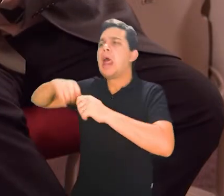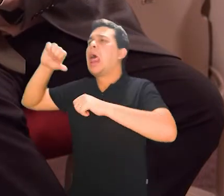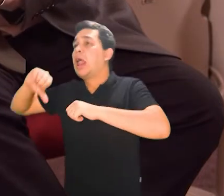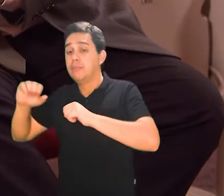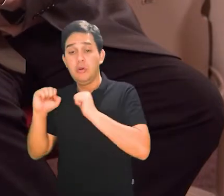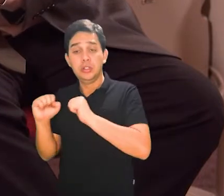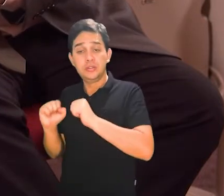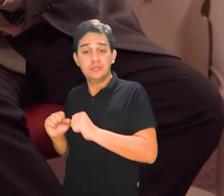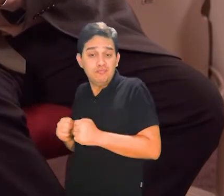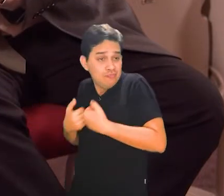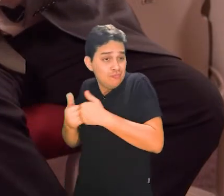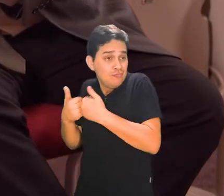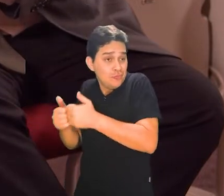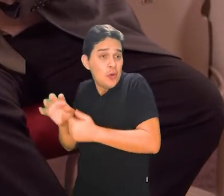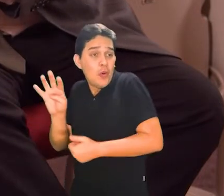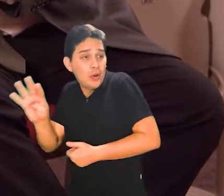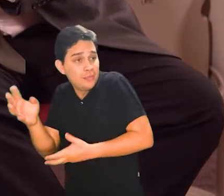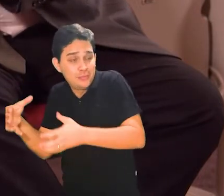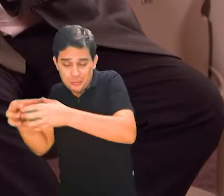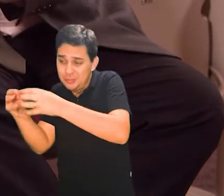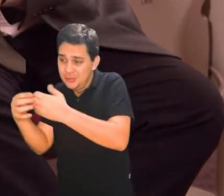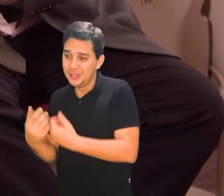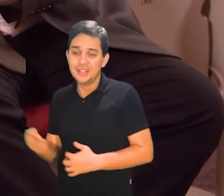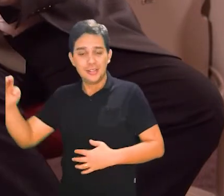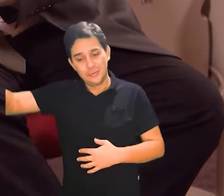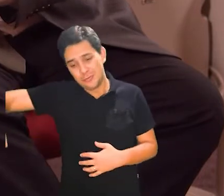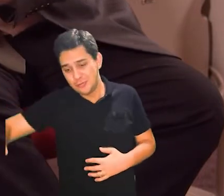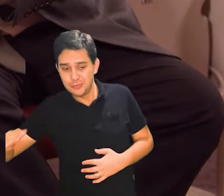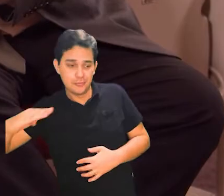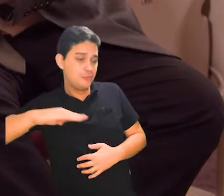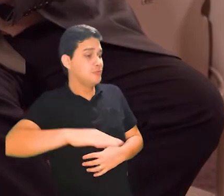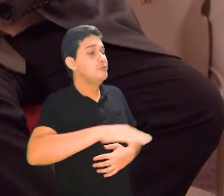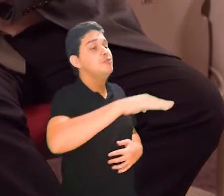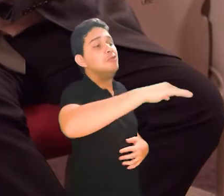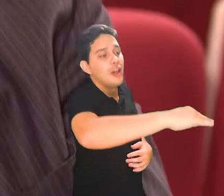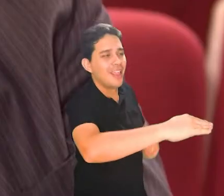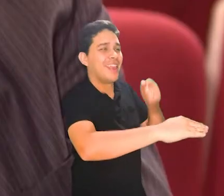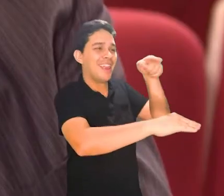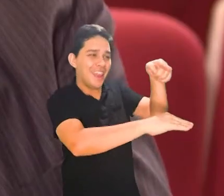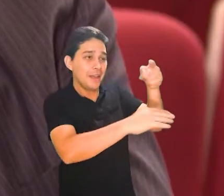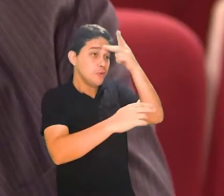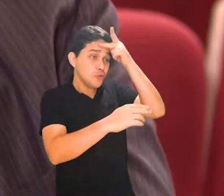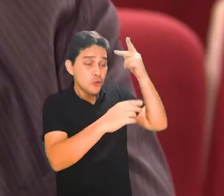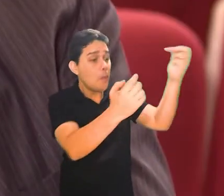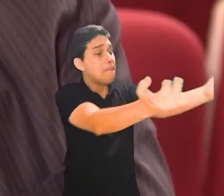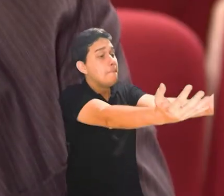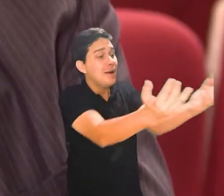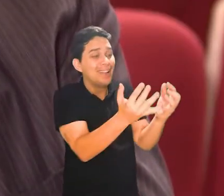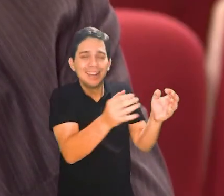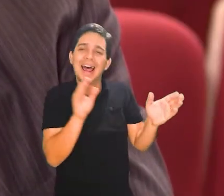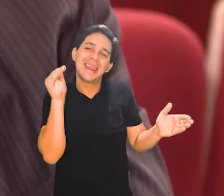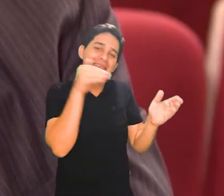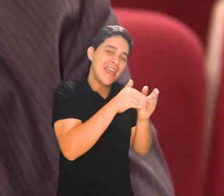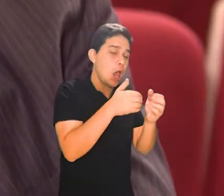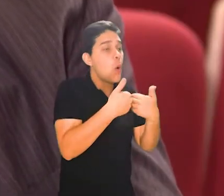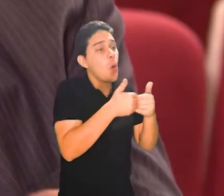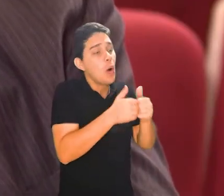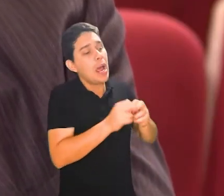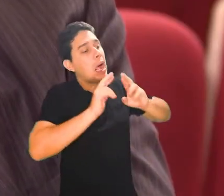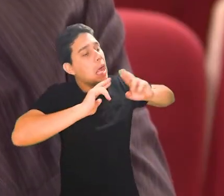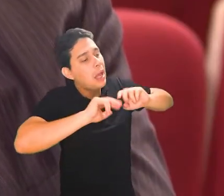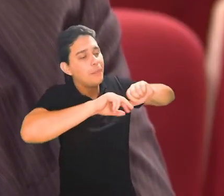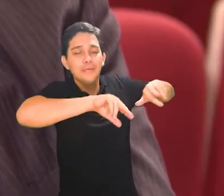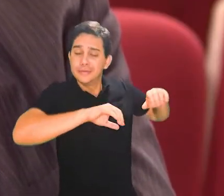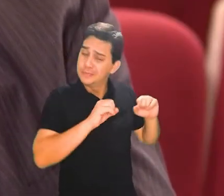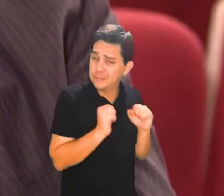qual as necessidades são repassadas, seja por uma ouvidoria privada ou pública e repassada ao Ministério Público, caso lá venha